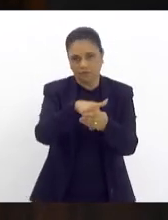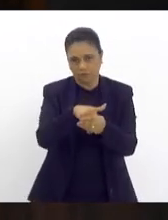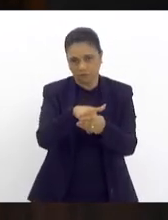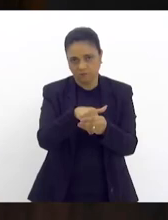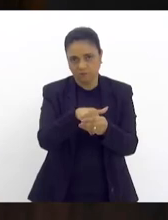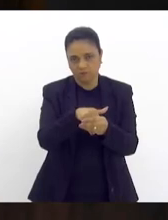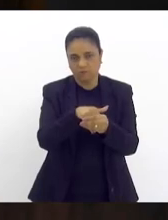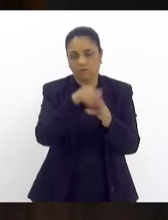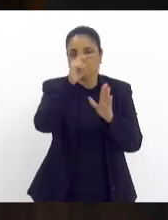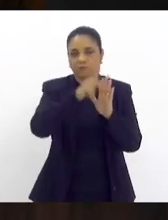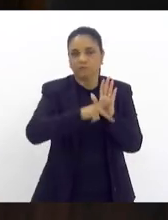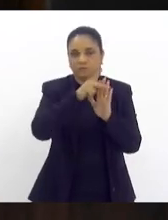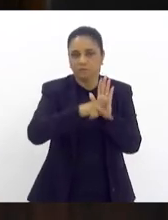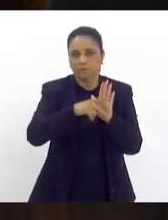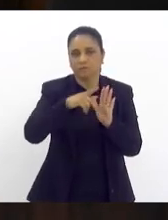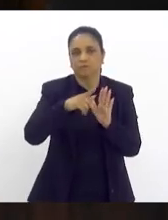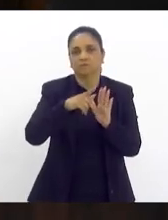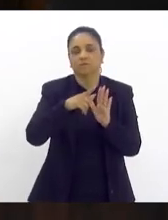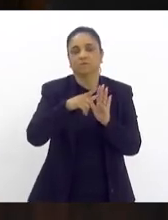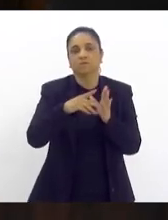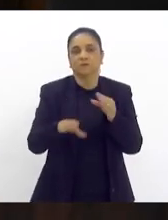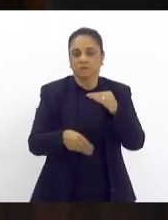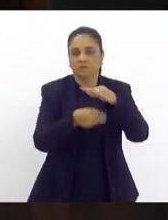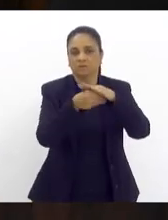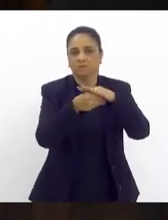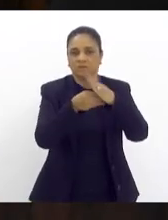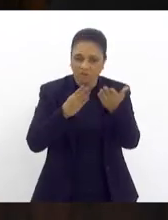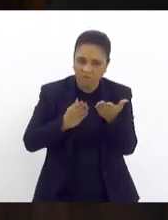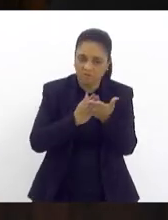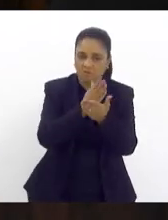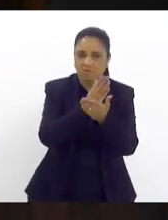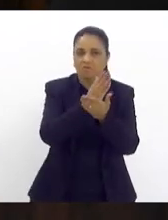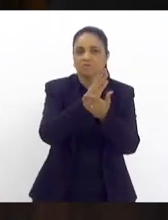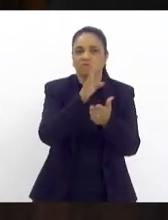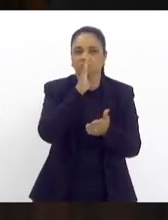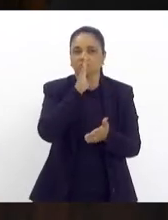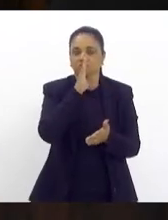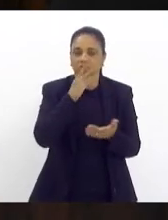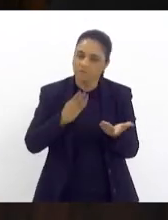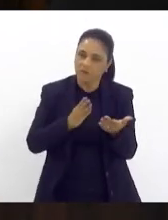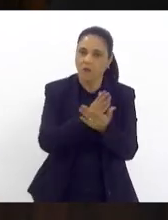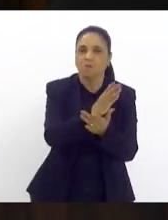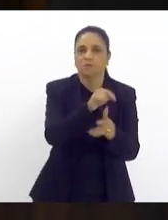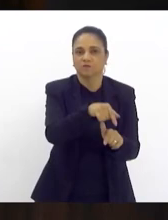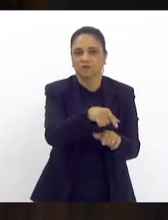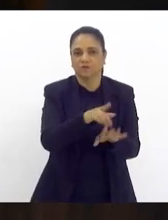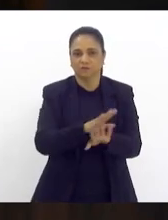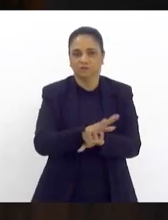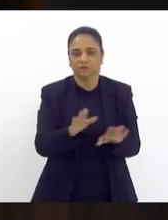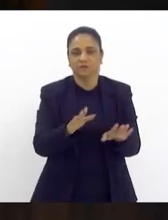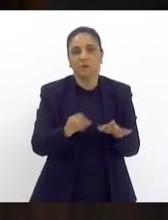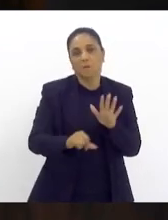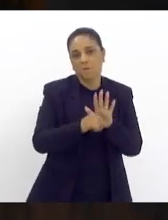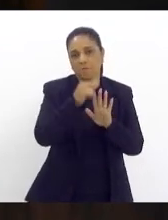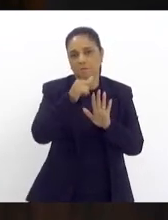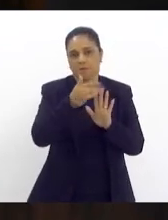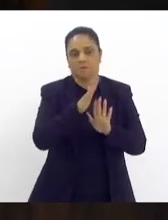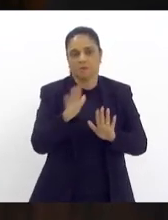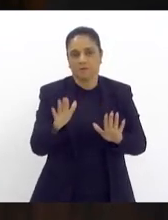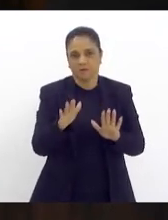em votação projeto assim emendados como estão aprovado em primeira